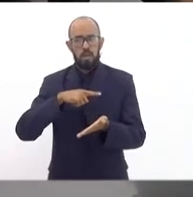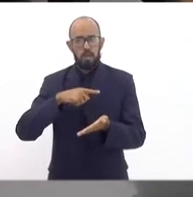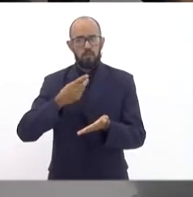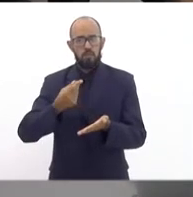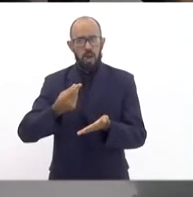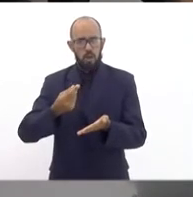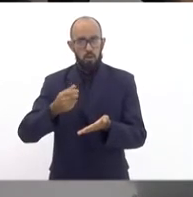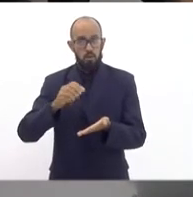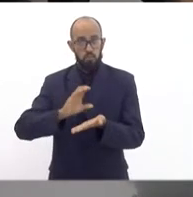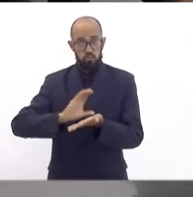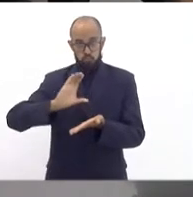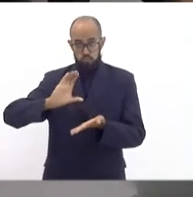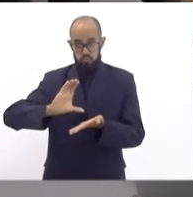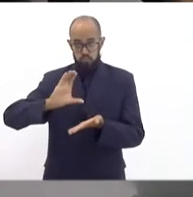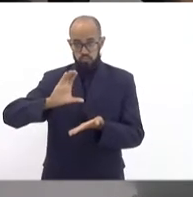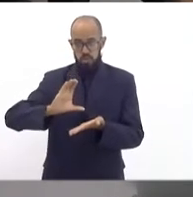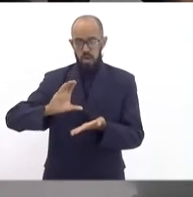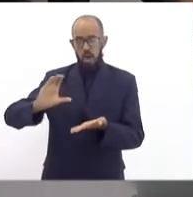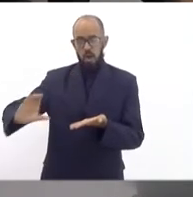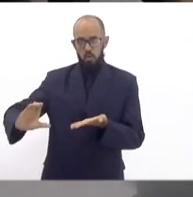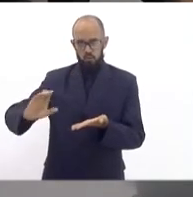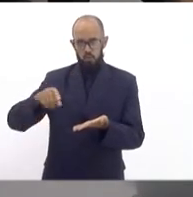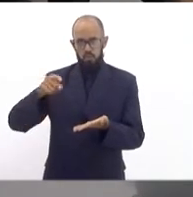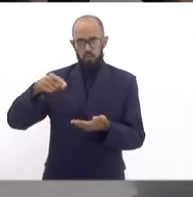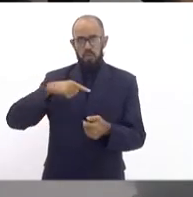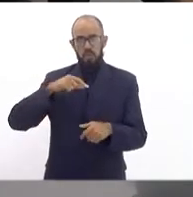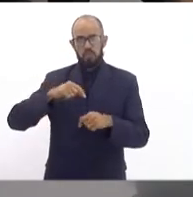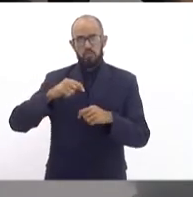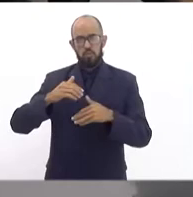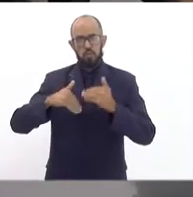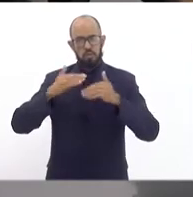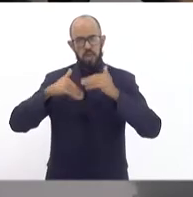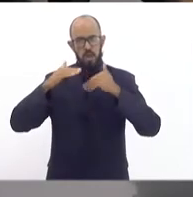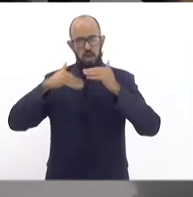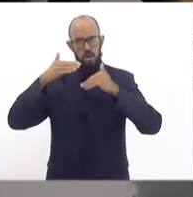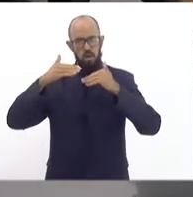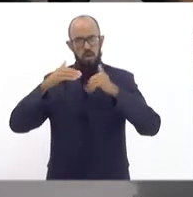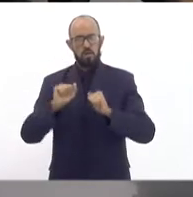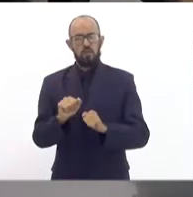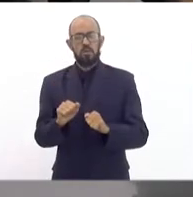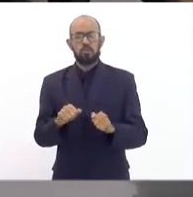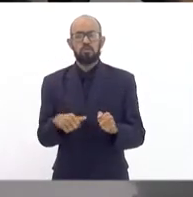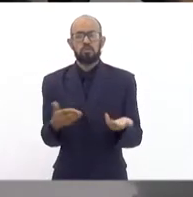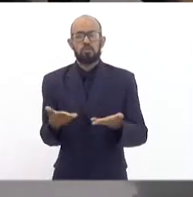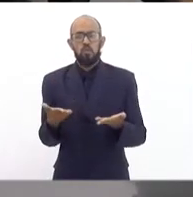valores, eles foram se modernizando, né? E